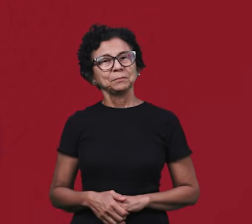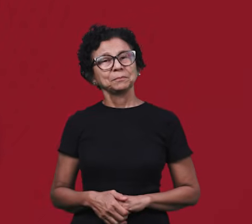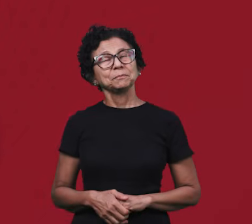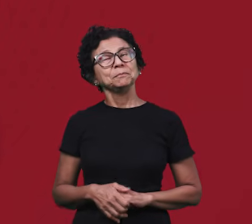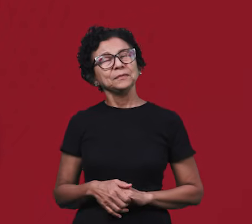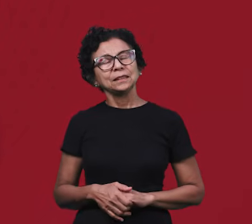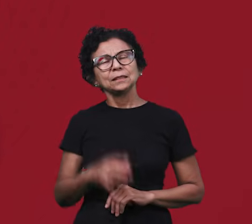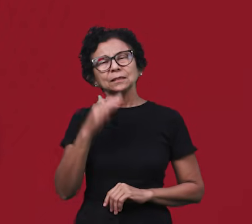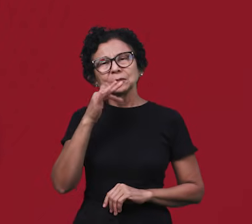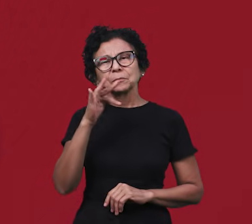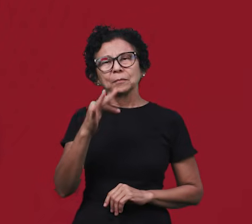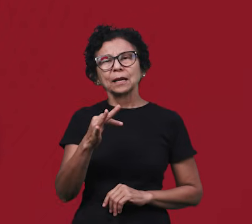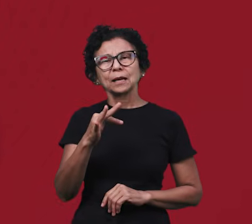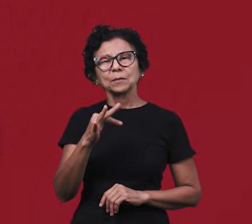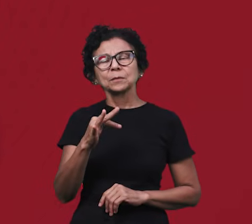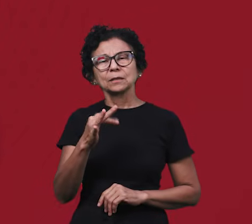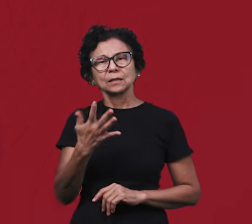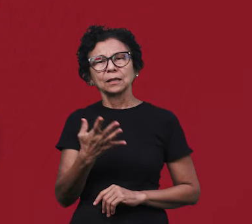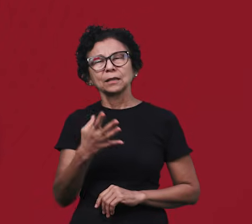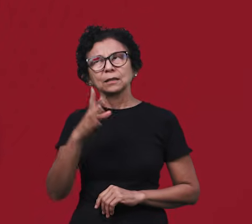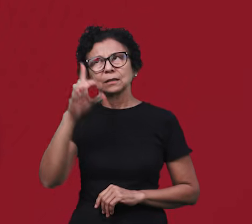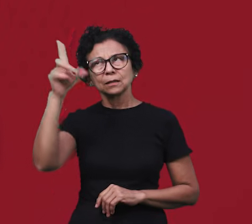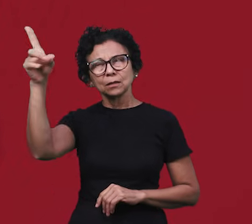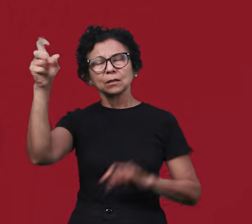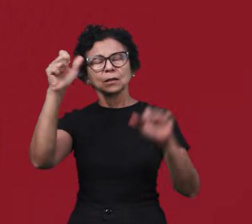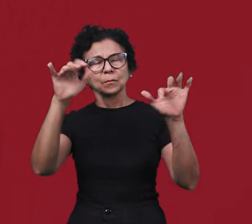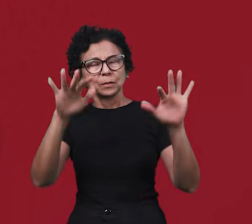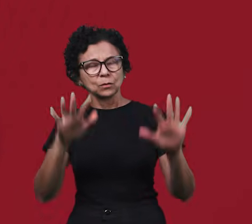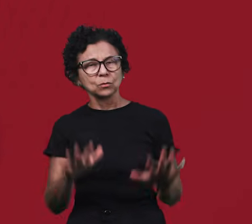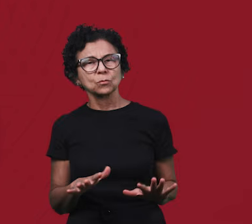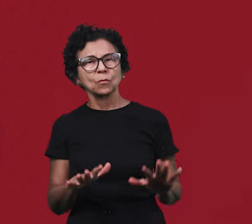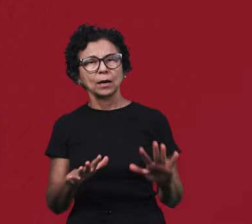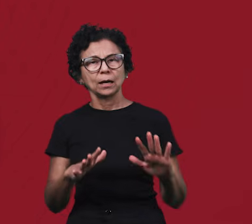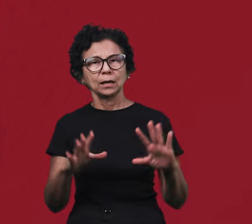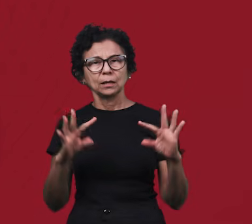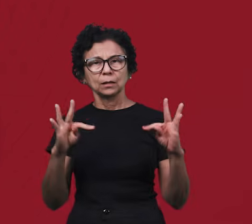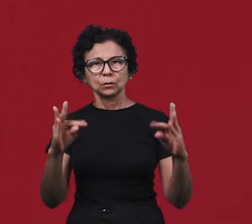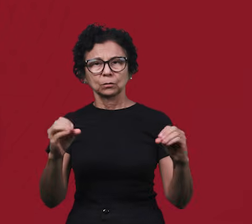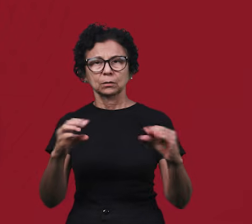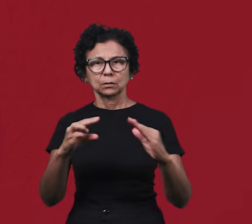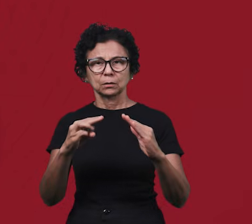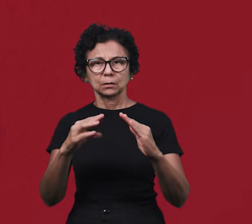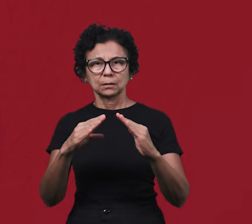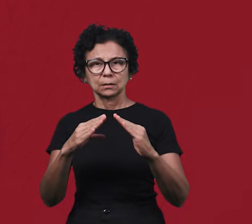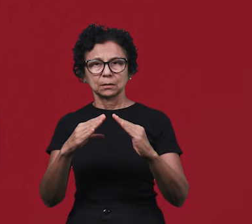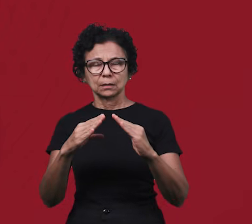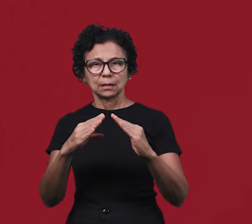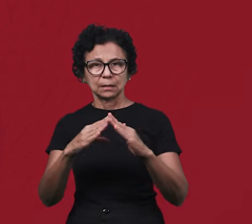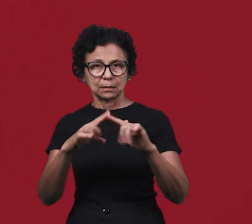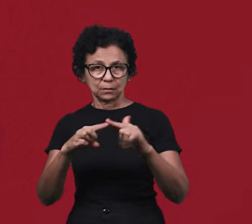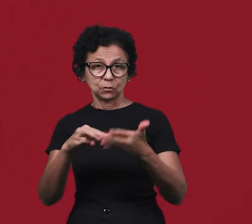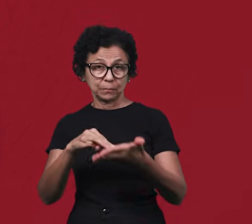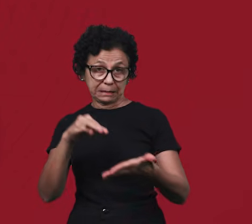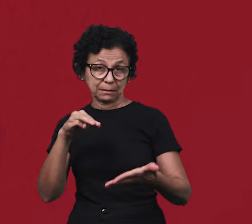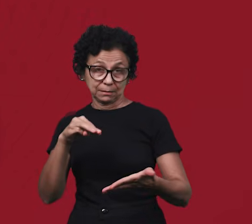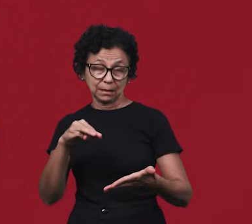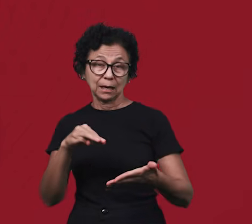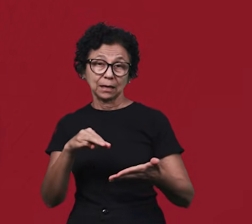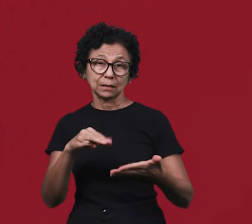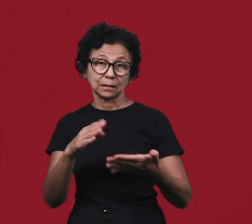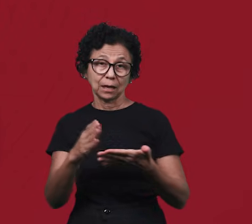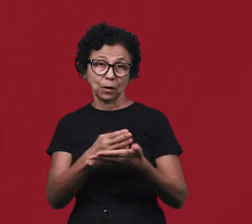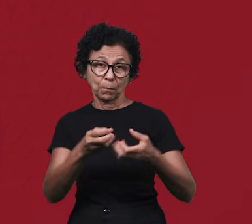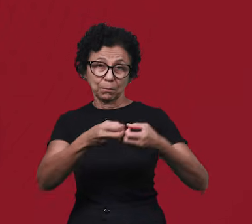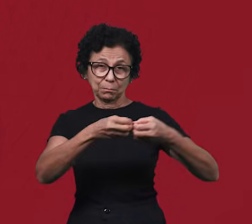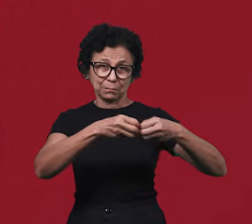quiser, muito em breve, já teremos as igrejas totalmente normalizadas, essas que tiveram água